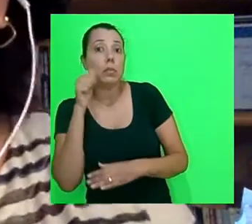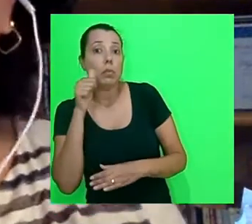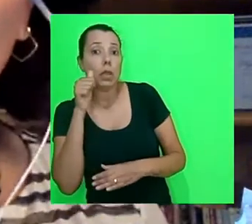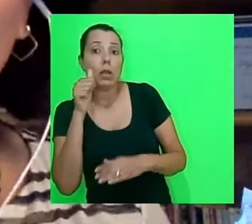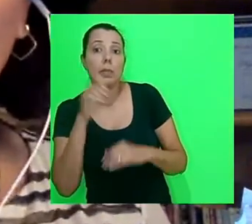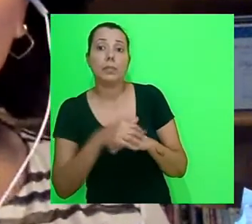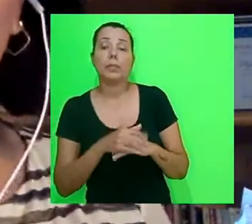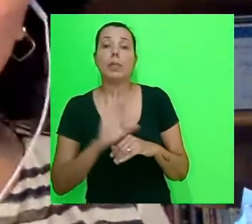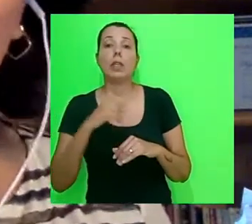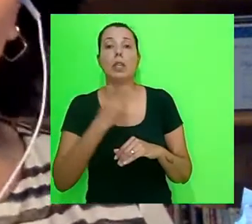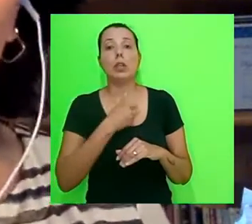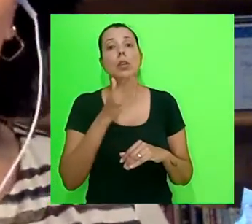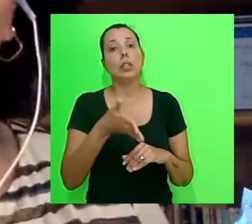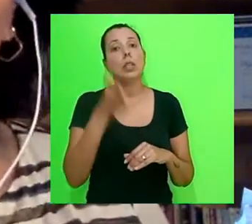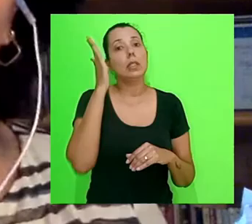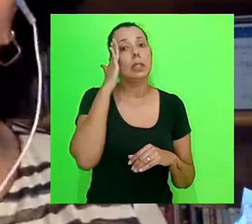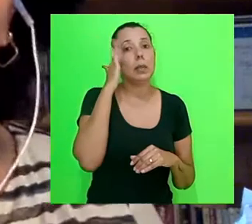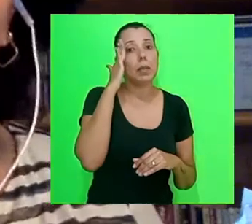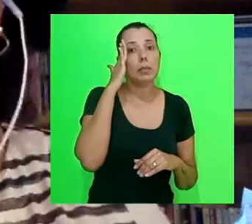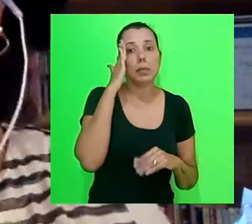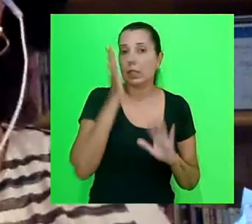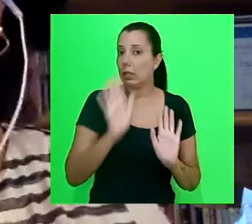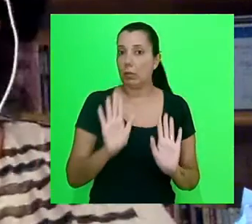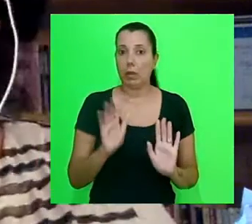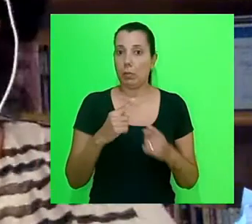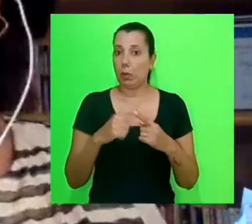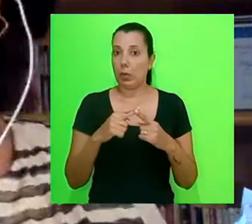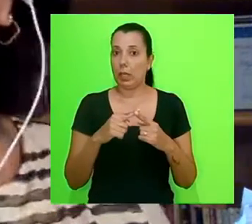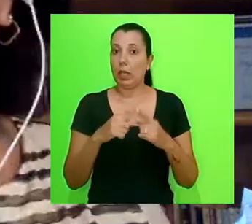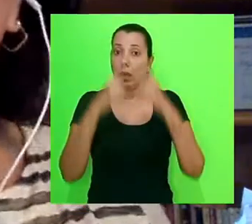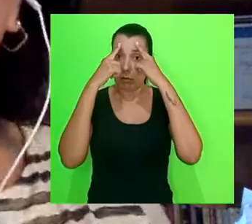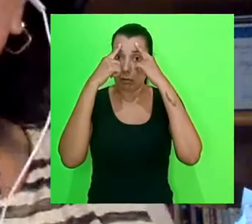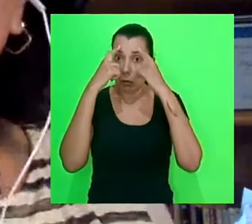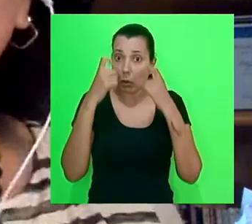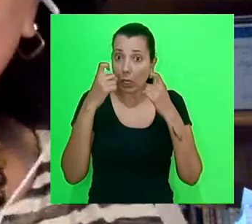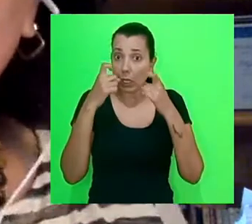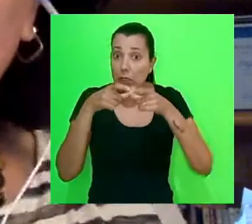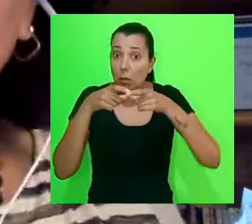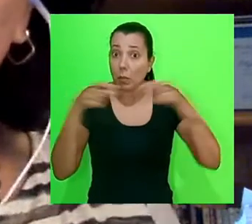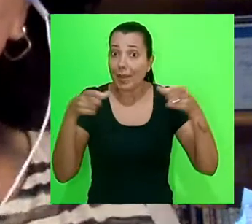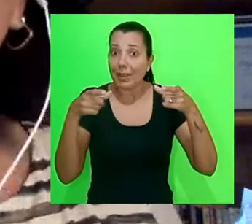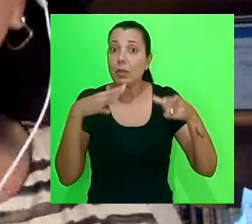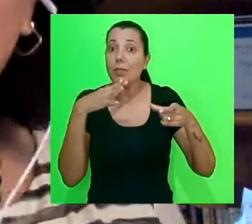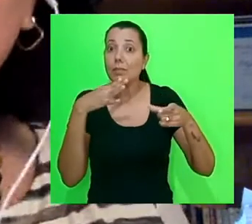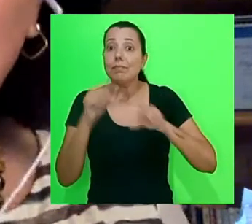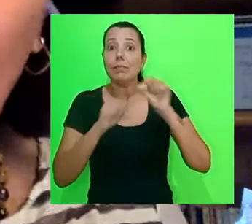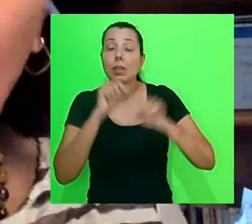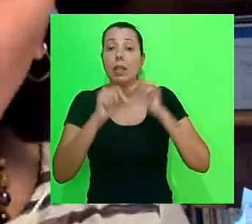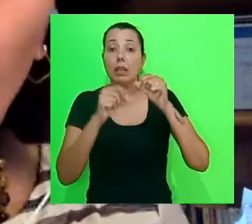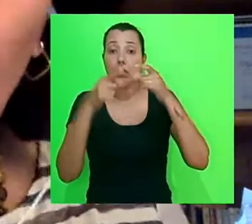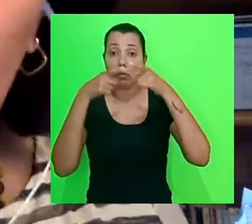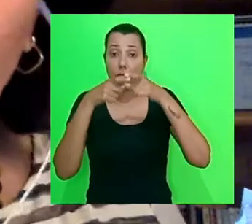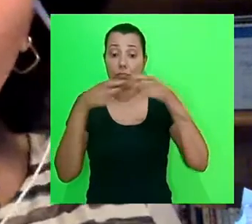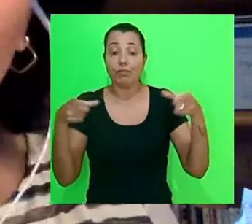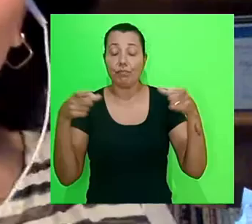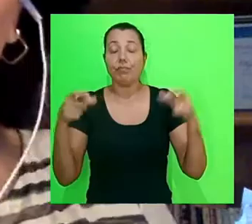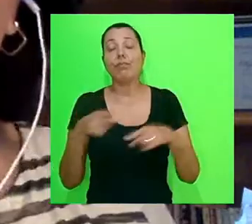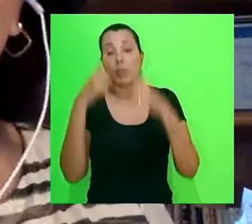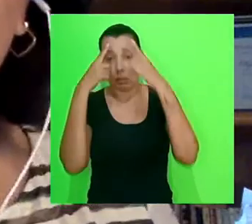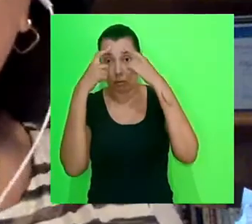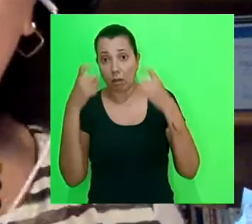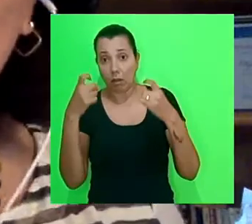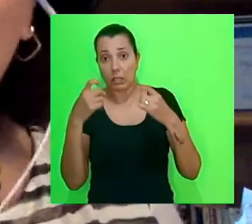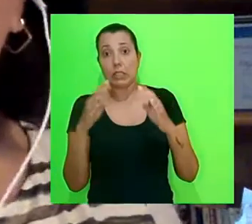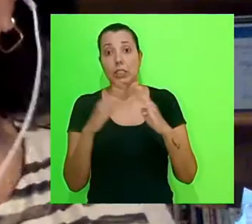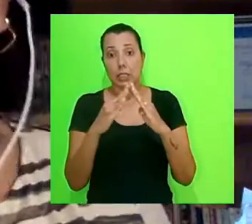agressor de casa, por força da pandemia, o agressor está dentro de casa com a possibilidade de estar armado, tá certo?